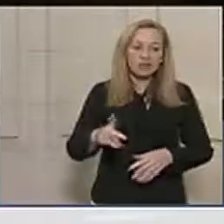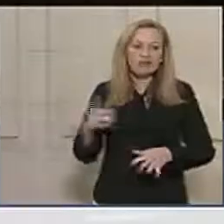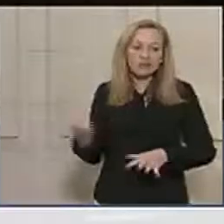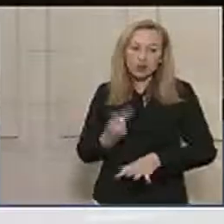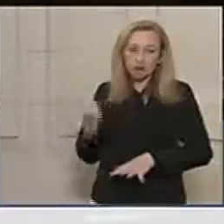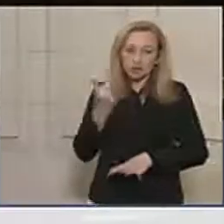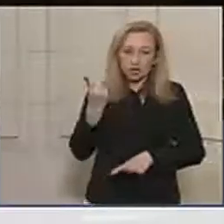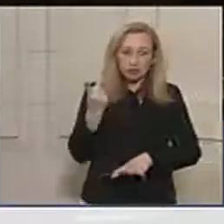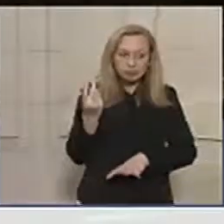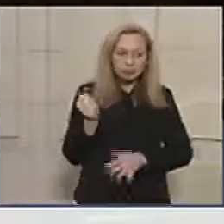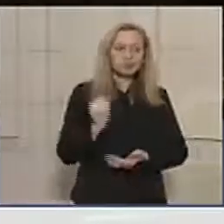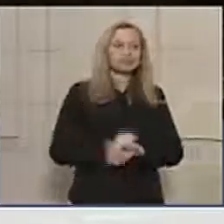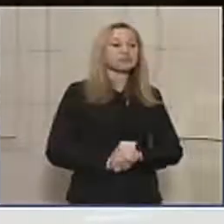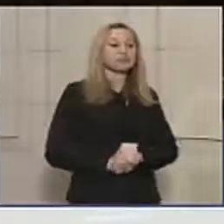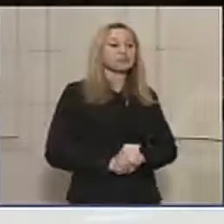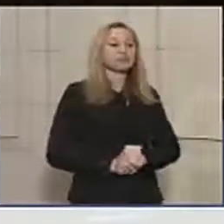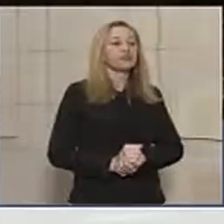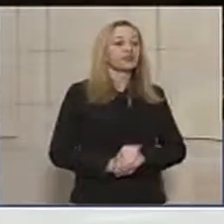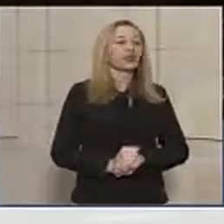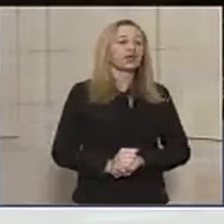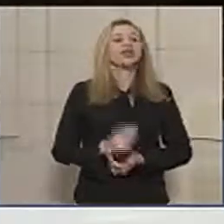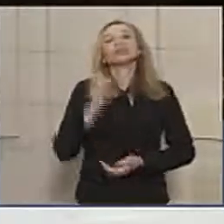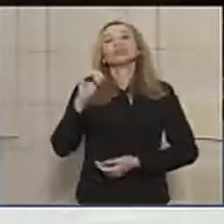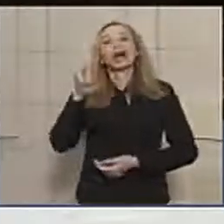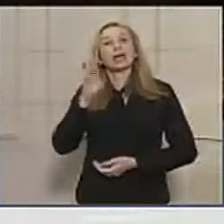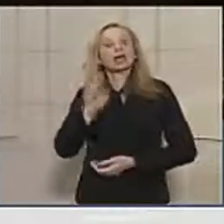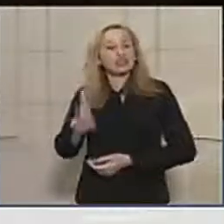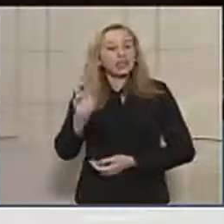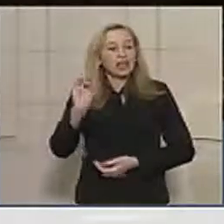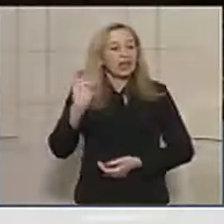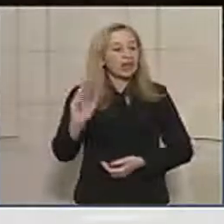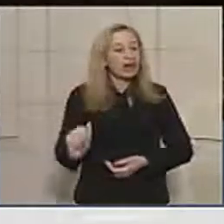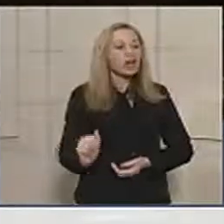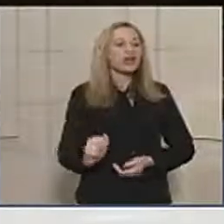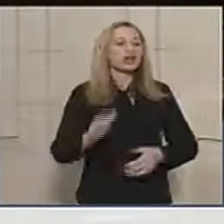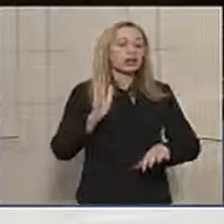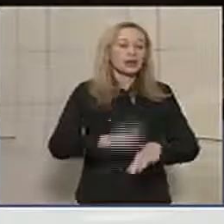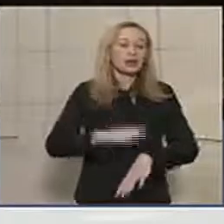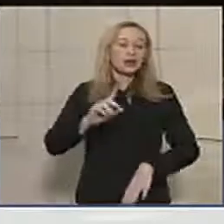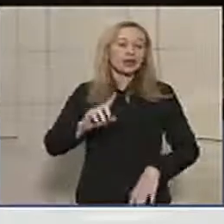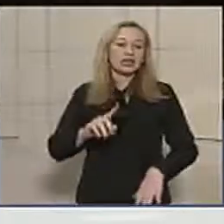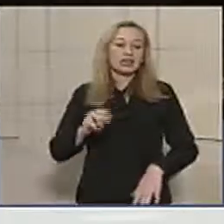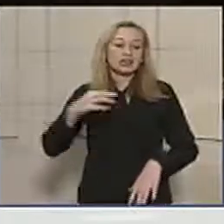Então que a gente possa ter muito mais Tabatas, muito mais Martas Brasil adentro. Obrigado, senhora presidente.